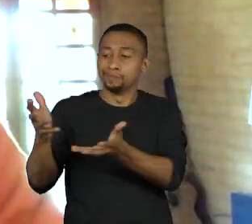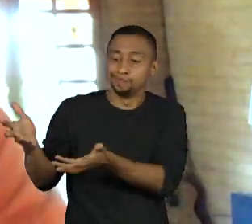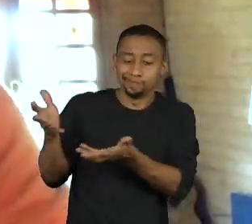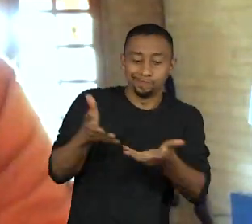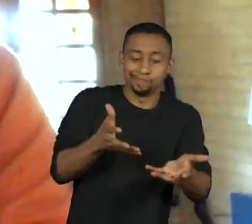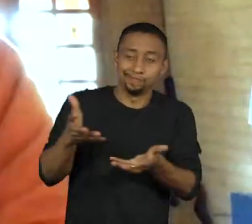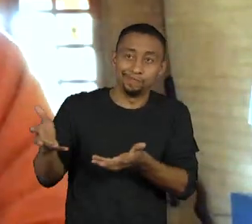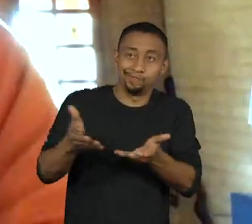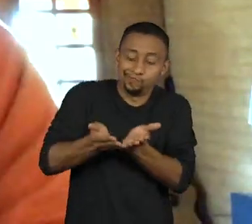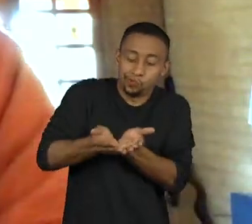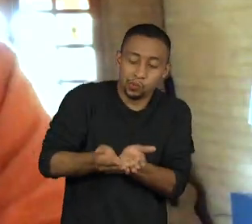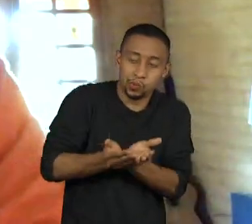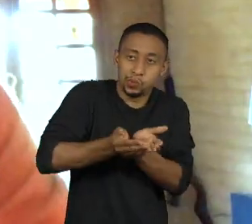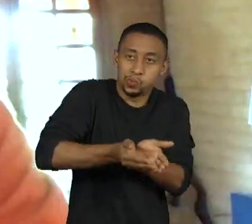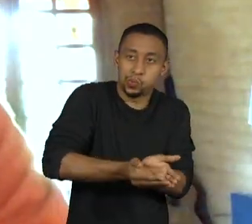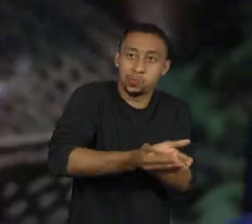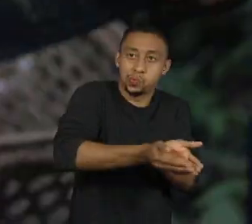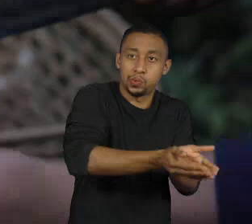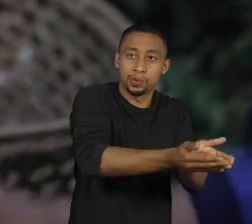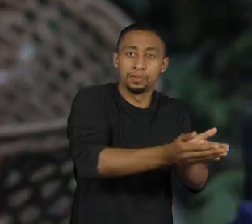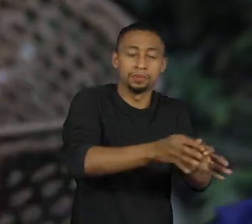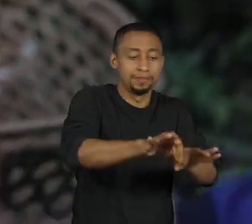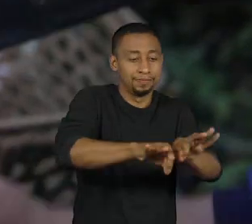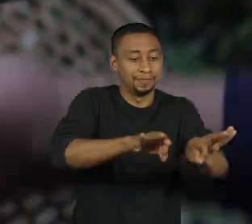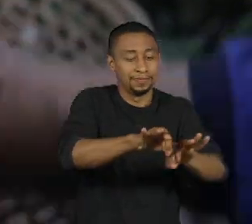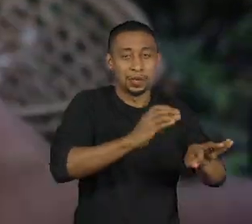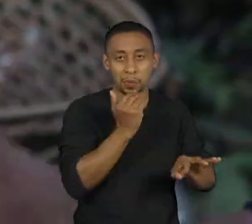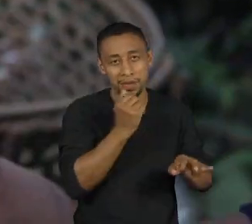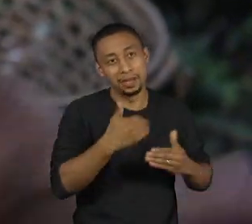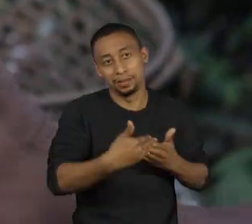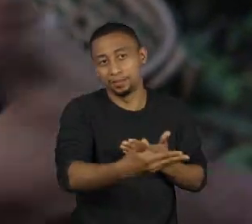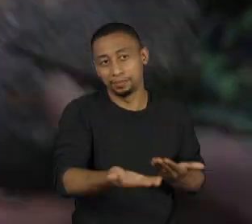e transformadas em alimentos, etc.